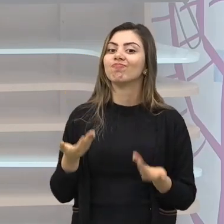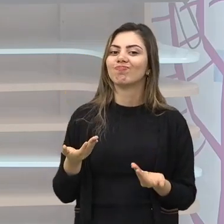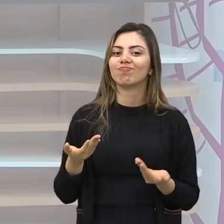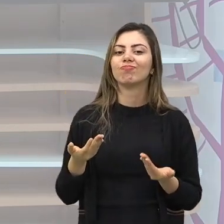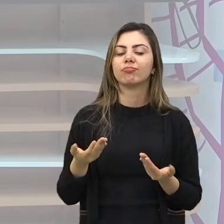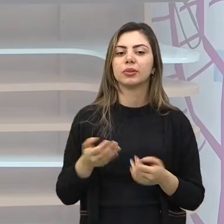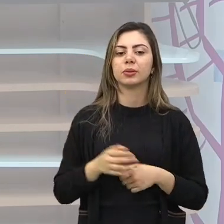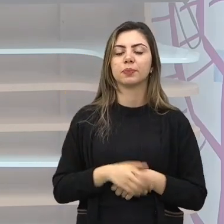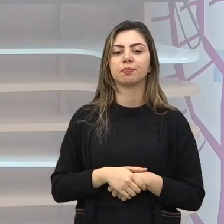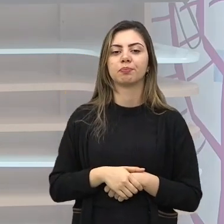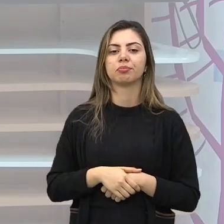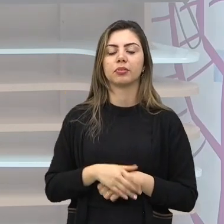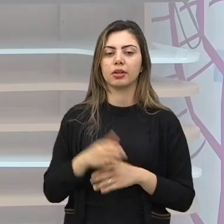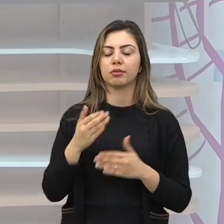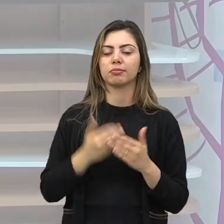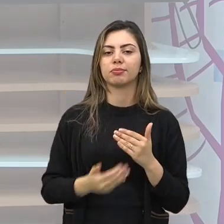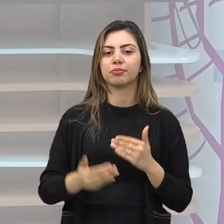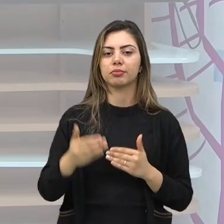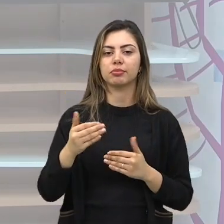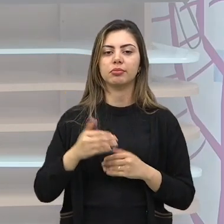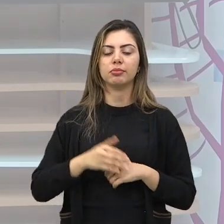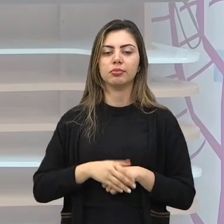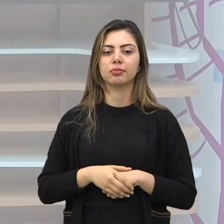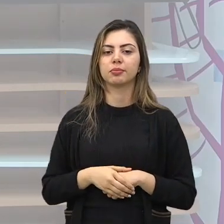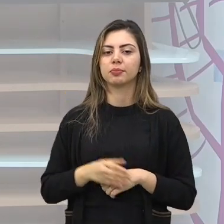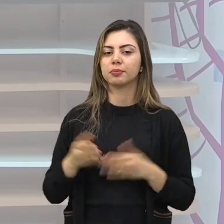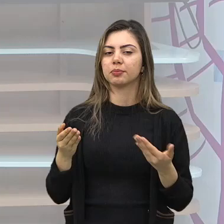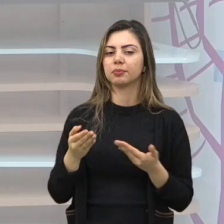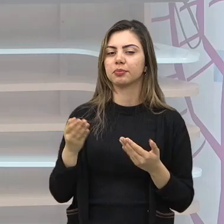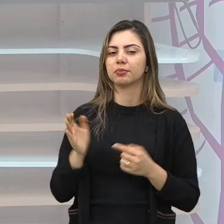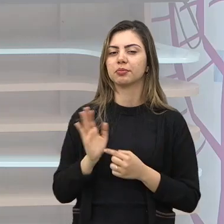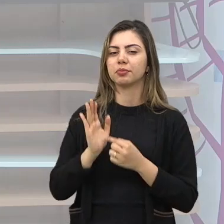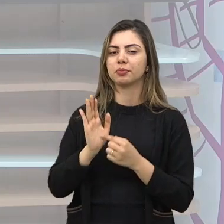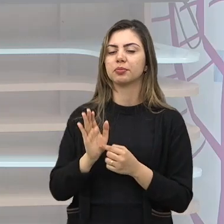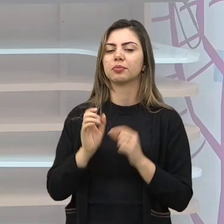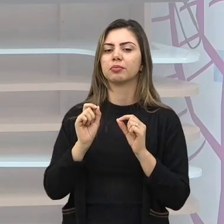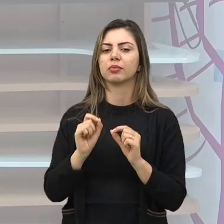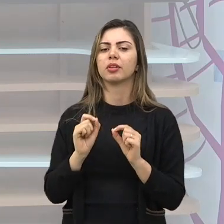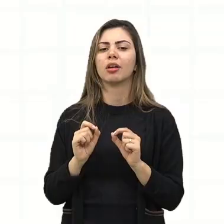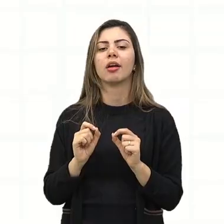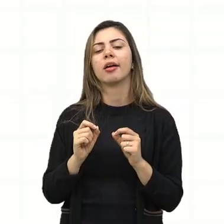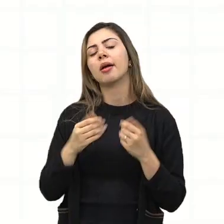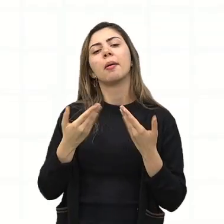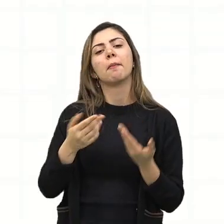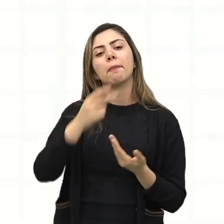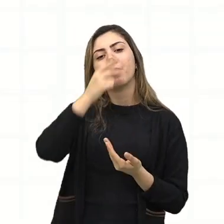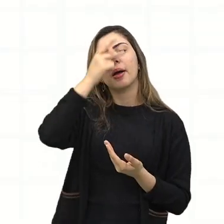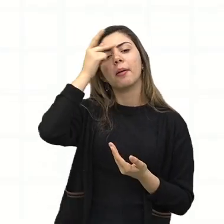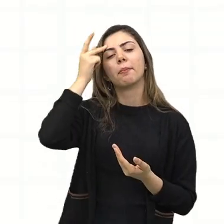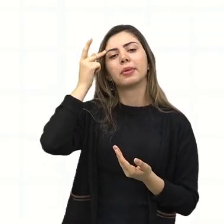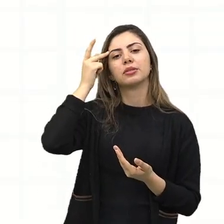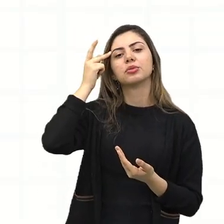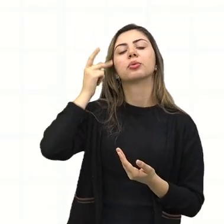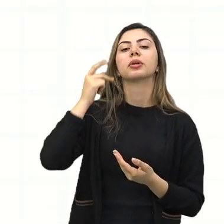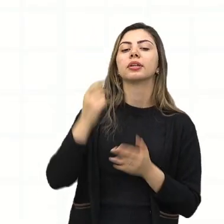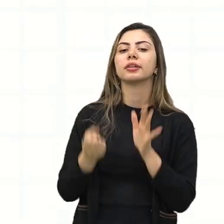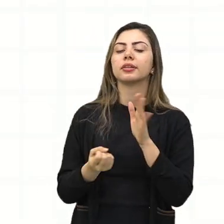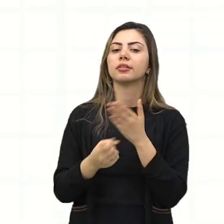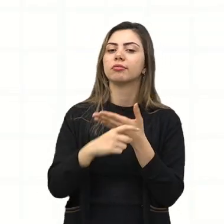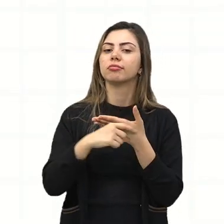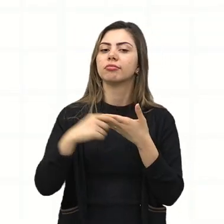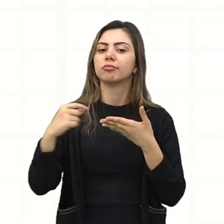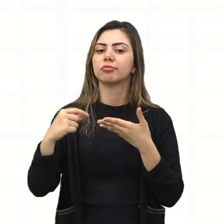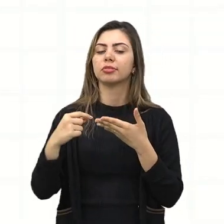Então, dando continuidade, vamos conhecer aí quem foi a mente brilhante que escreveu o Alienista.